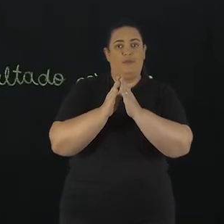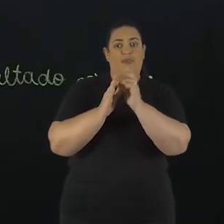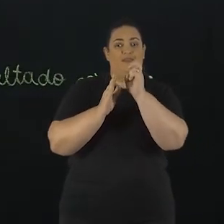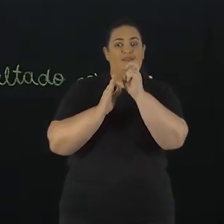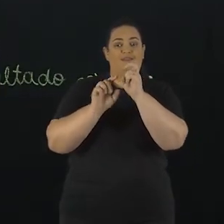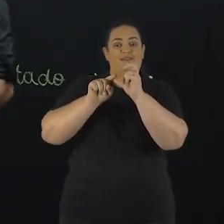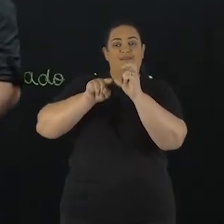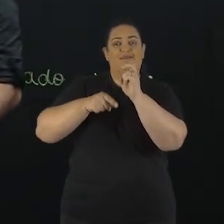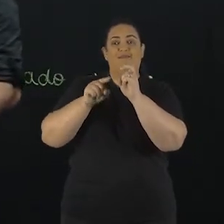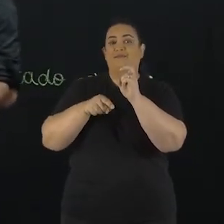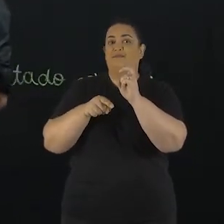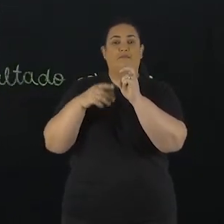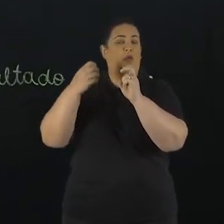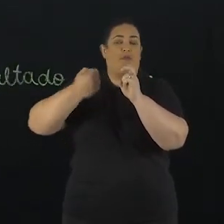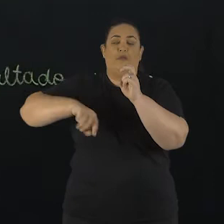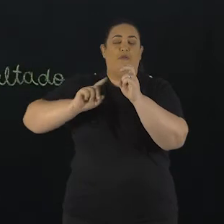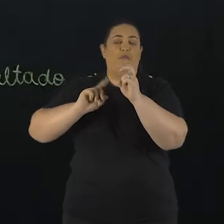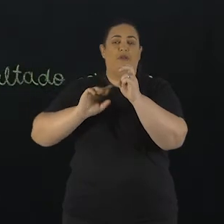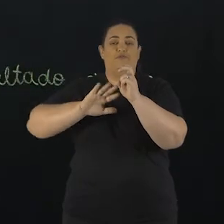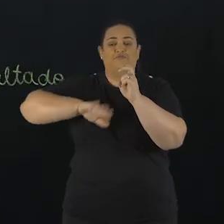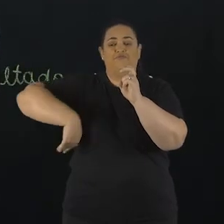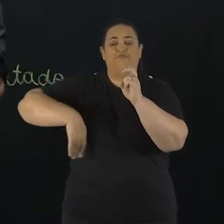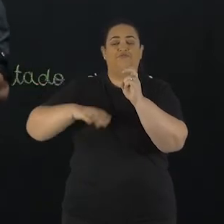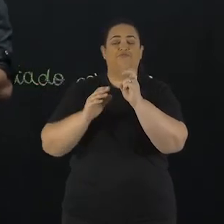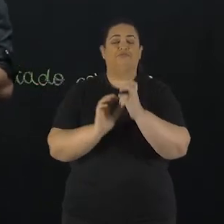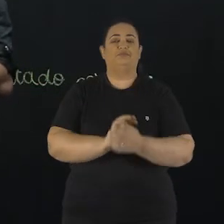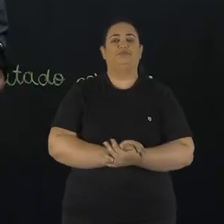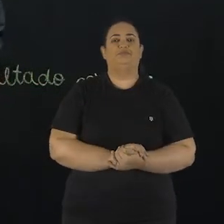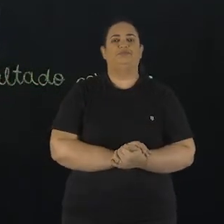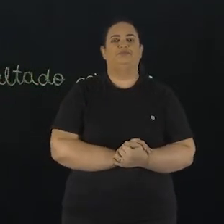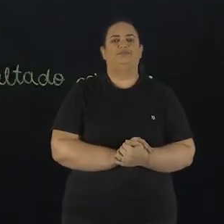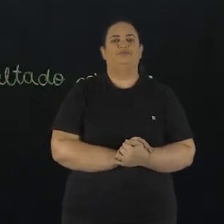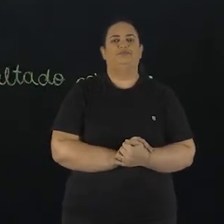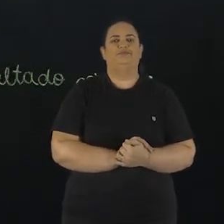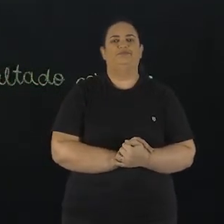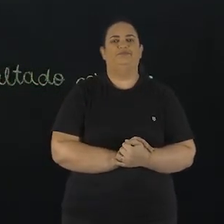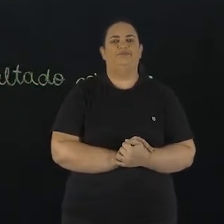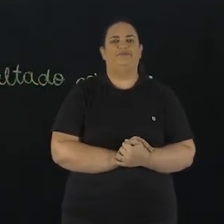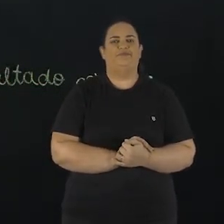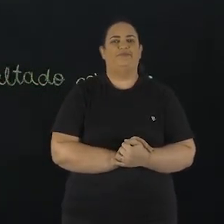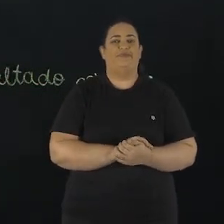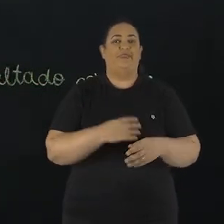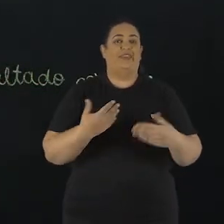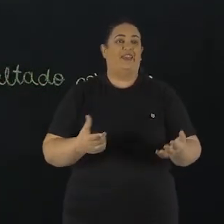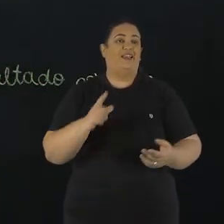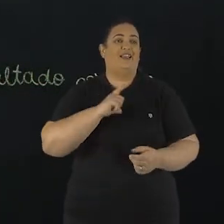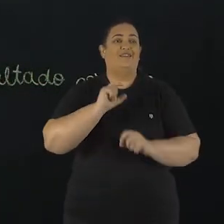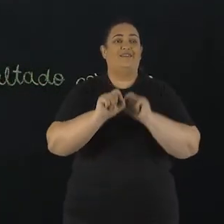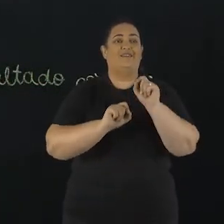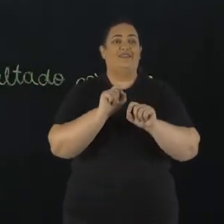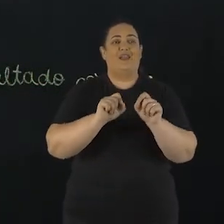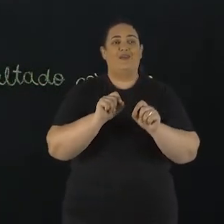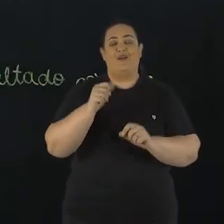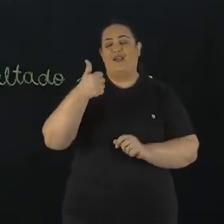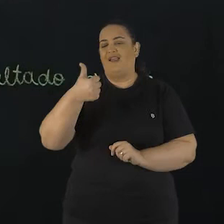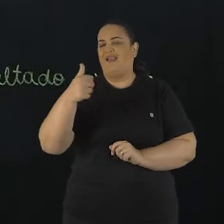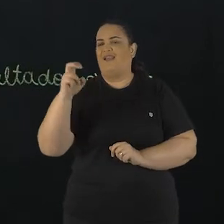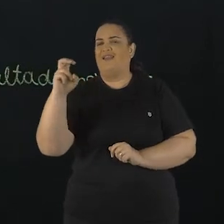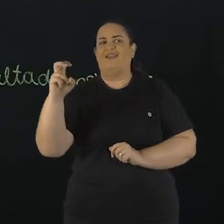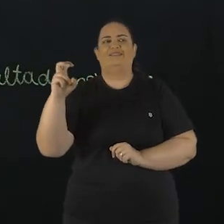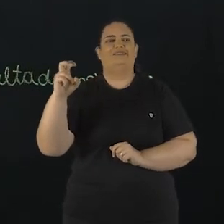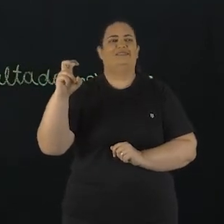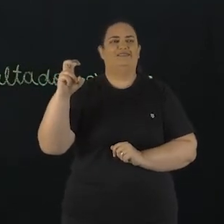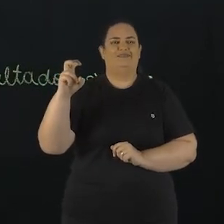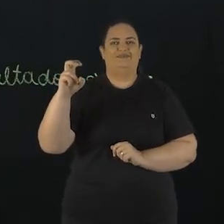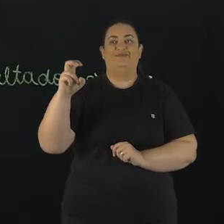parar aqui logo após o 15, aqui logo após o 5, onde esse resultado ele